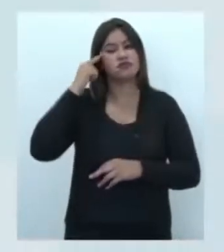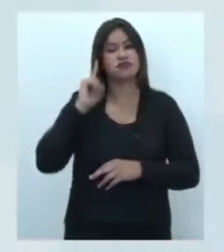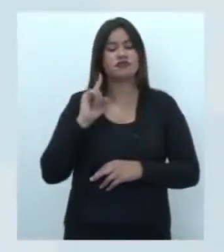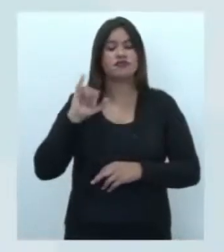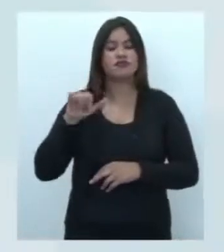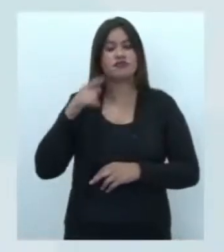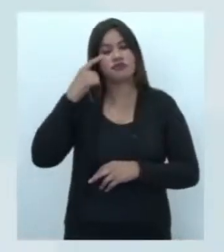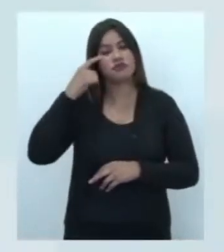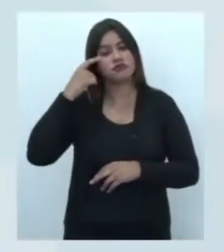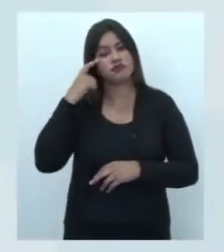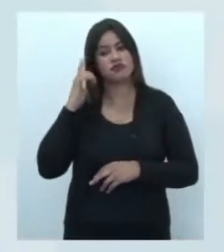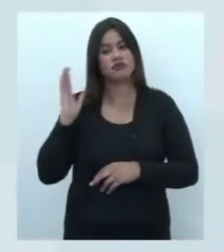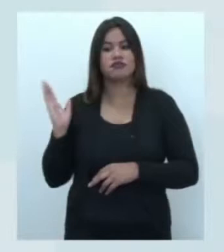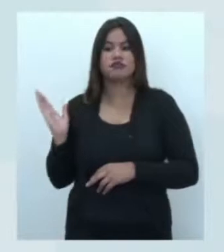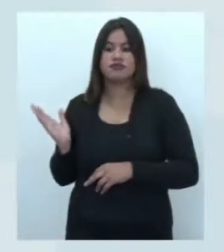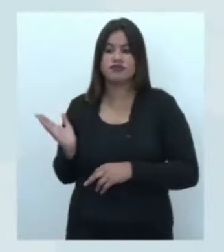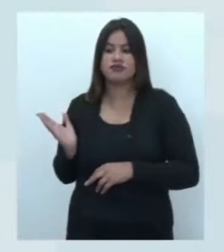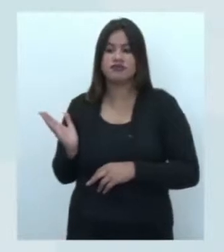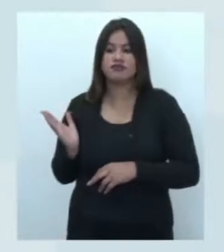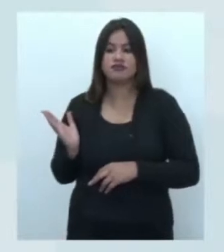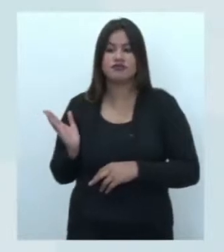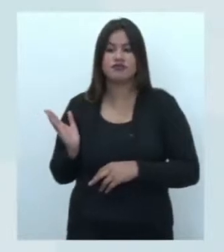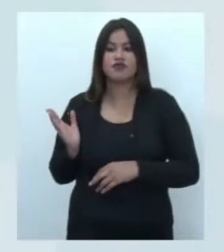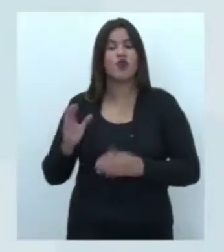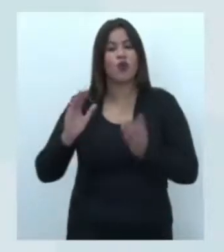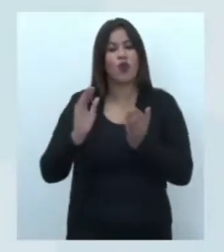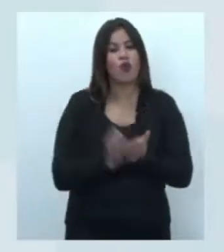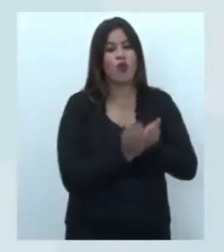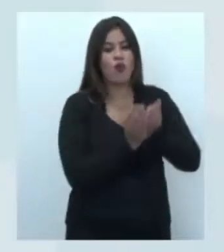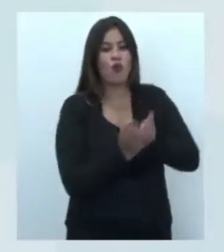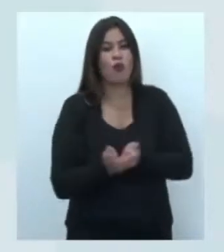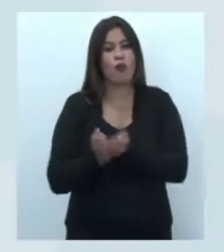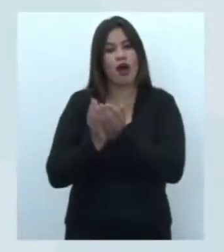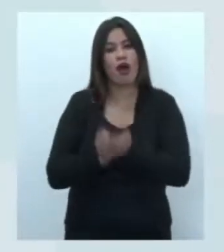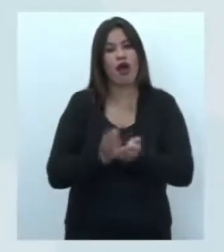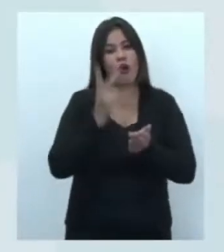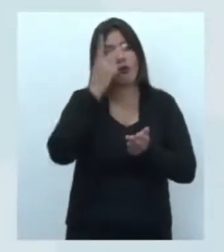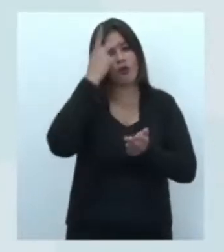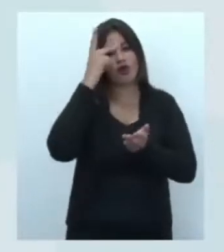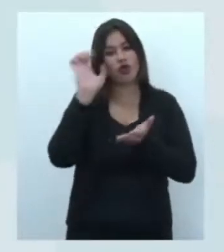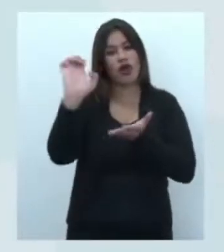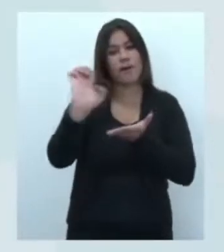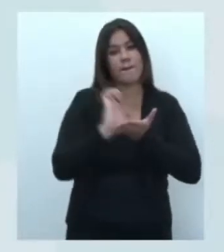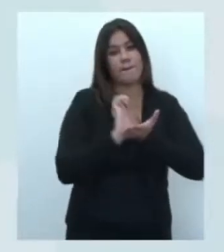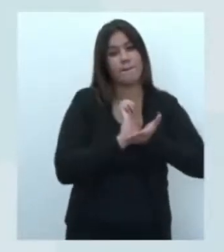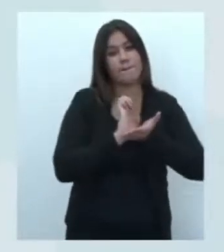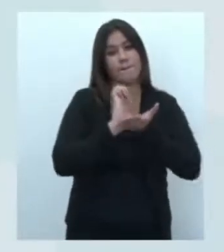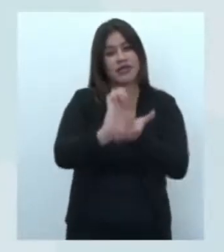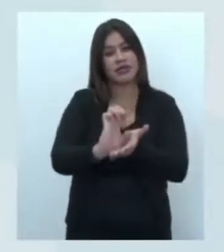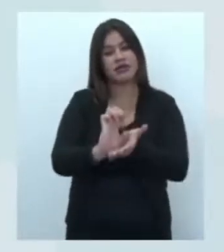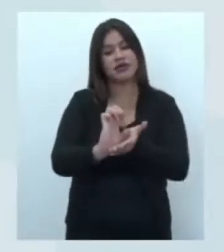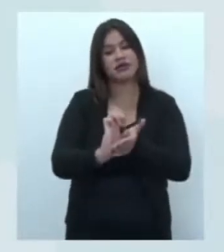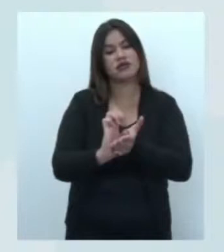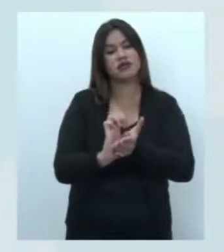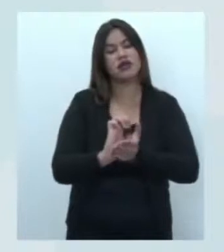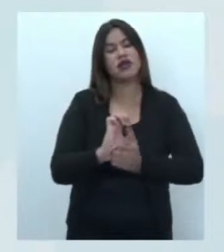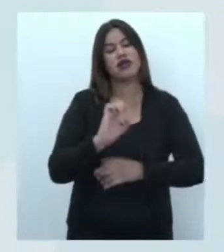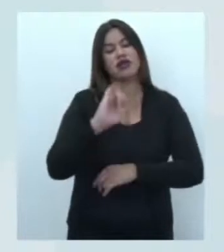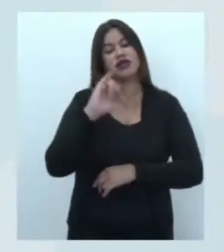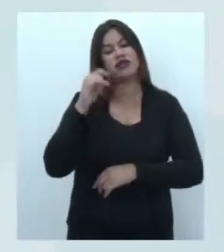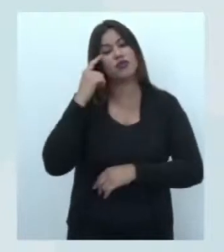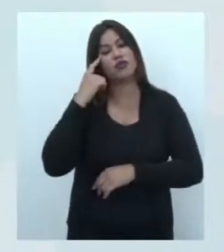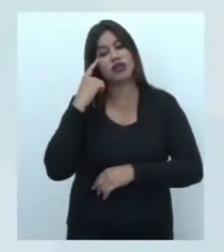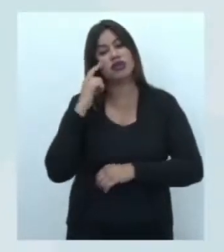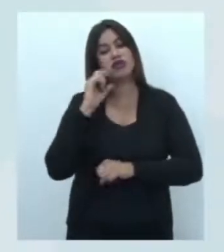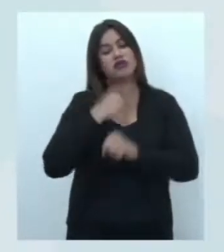época também. Ela apresenta o desembarque de imigrantes japoneses no Brasil em 1930. Né? Os